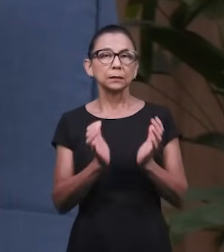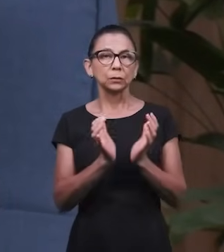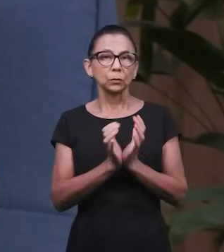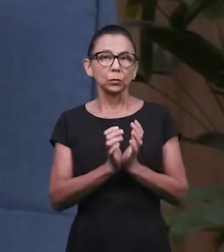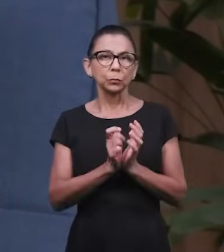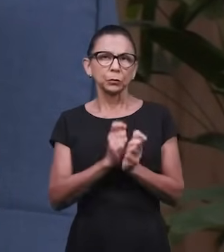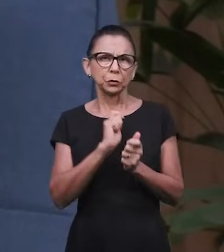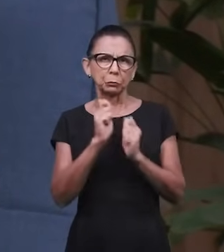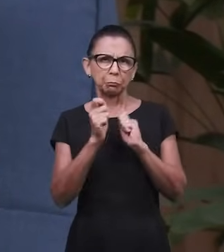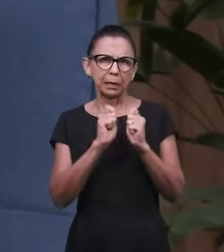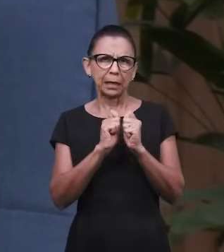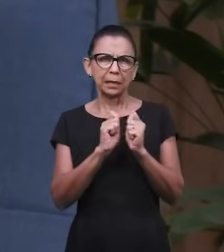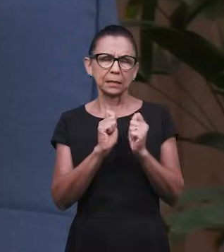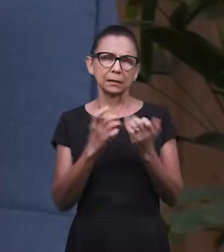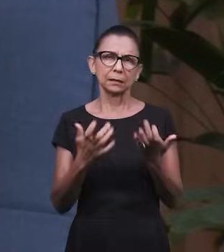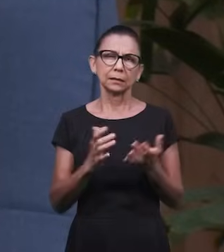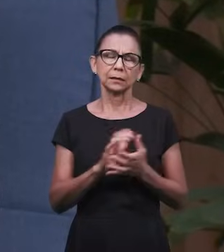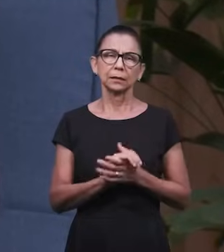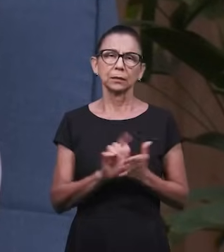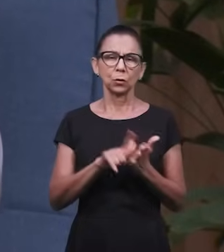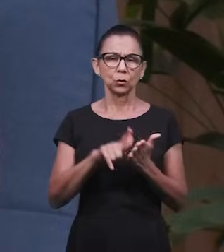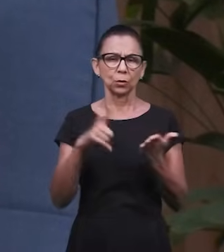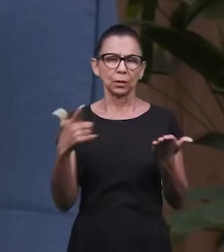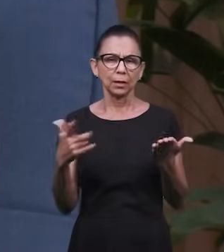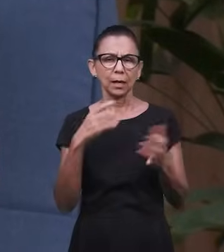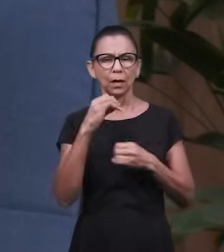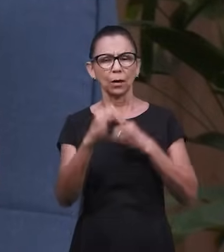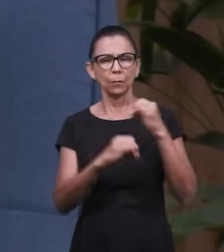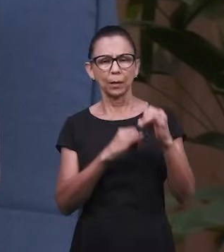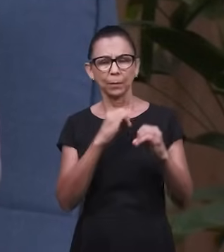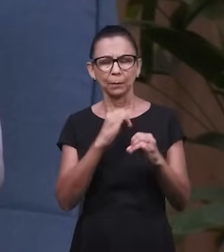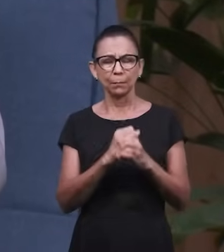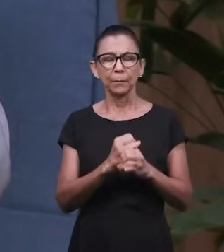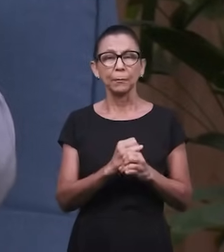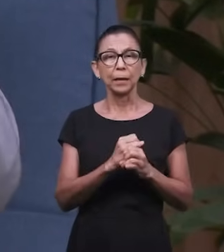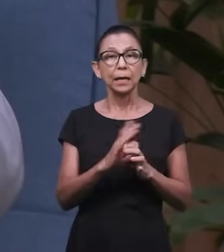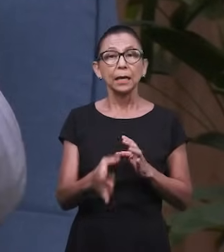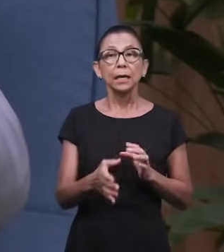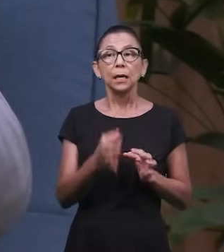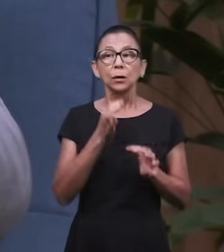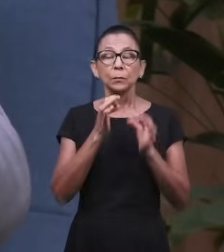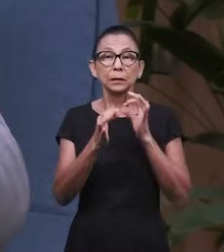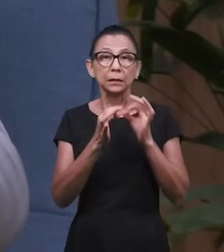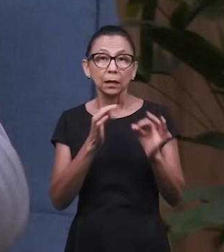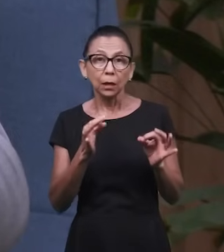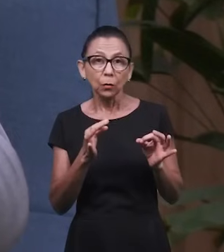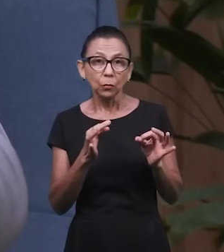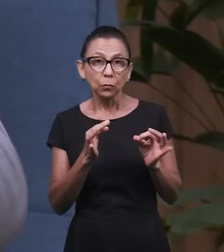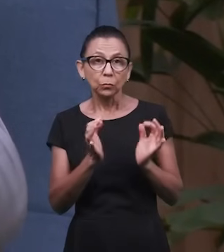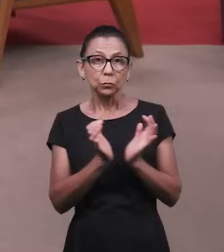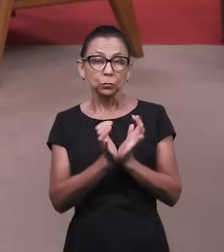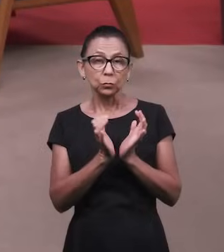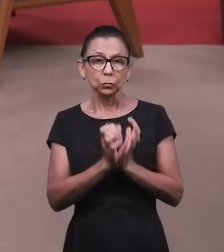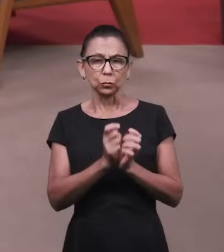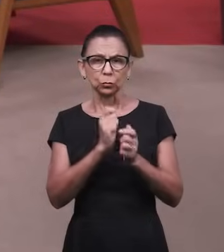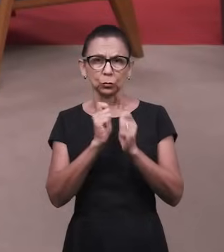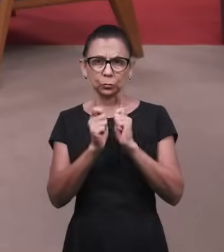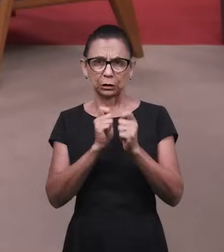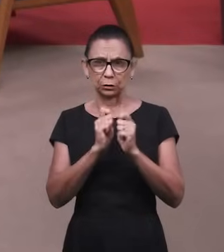o evento em 2 aspectos principais: organização e solenidade. É isso